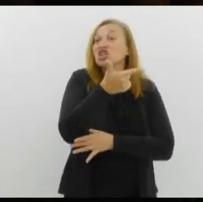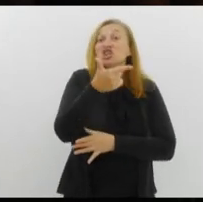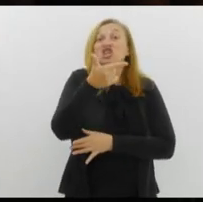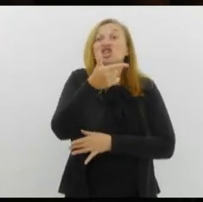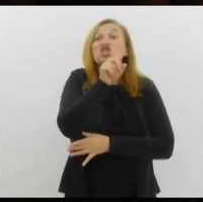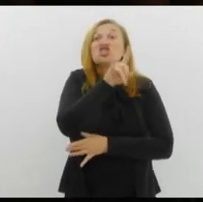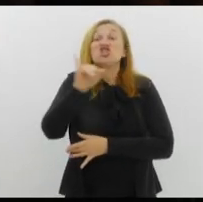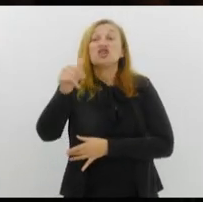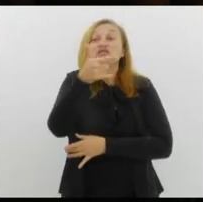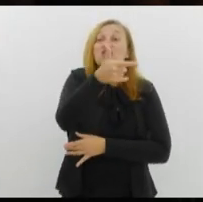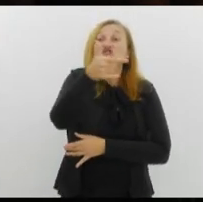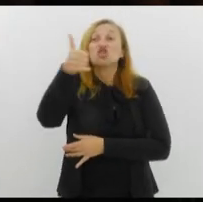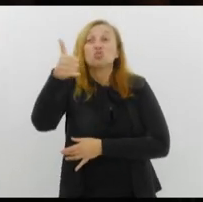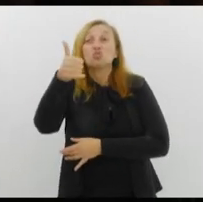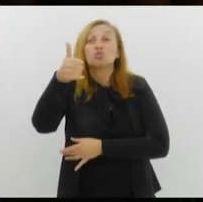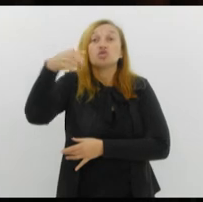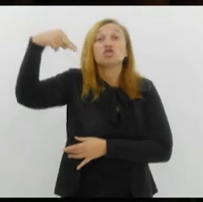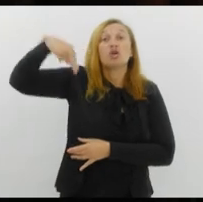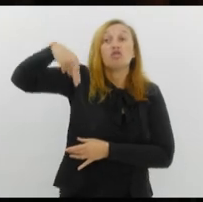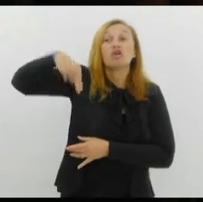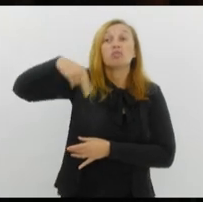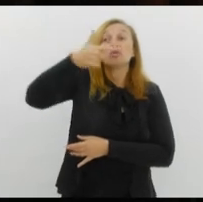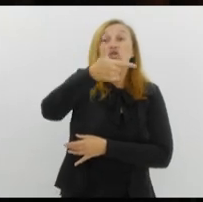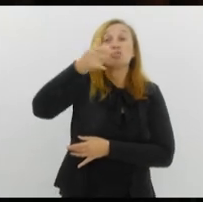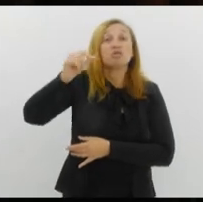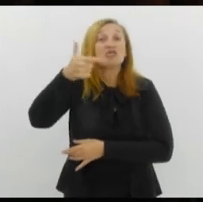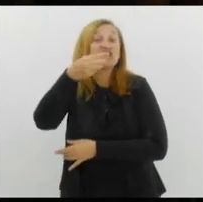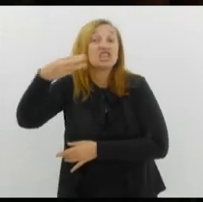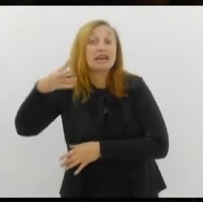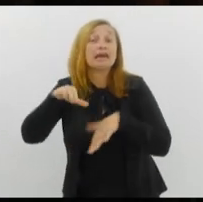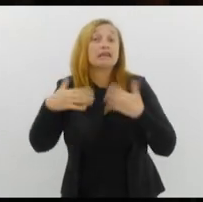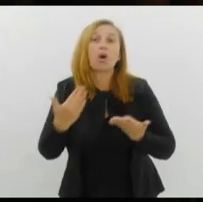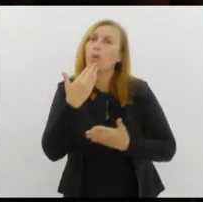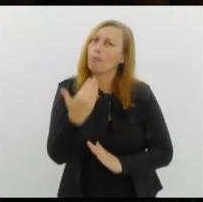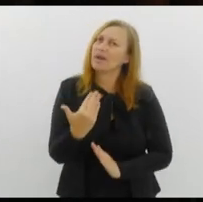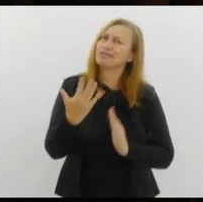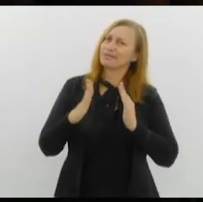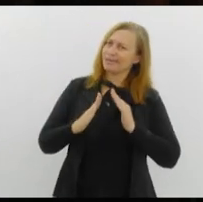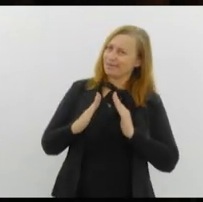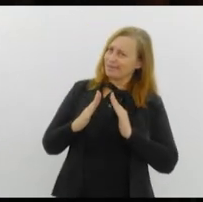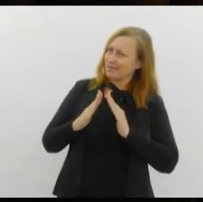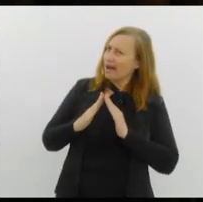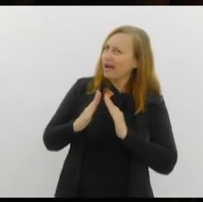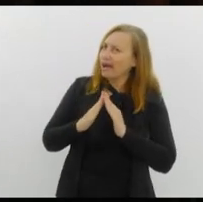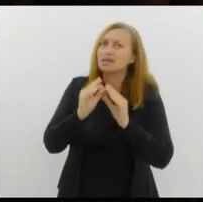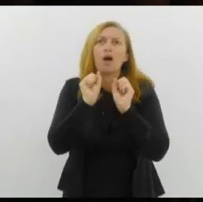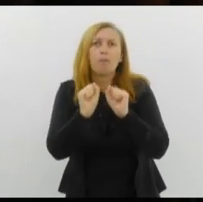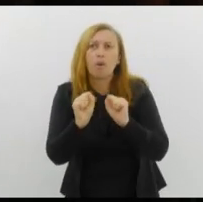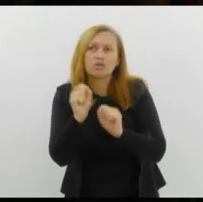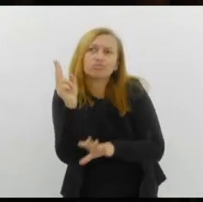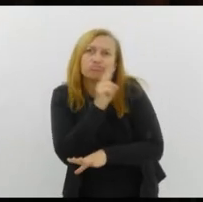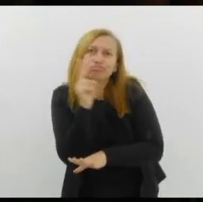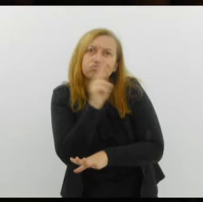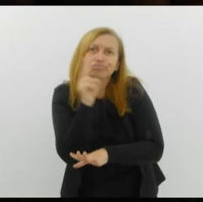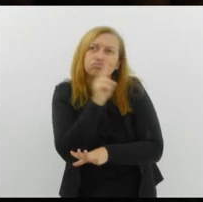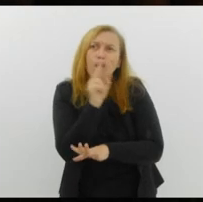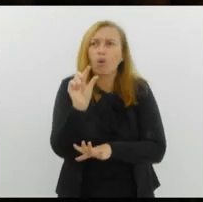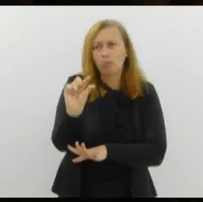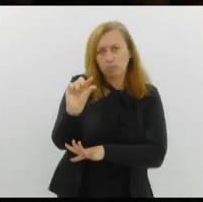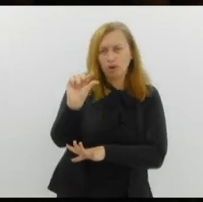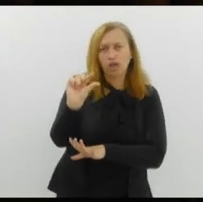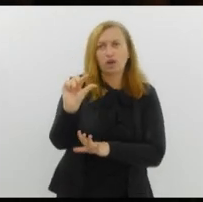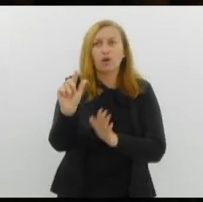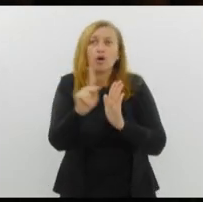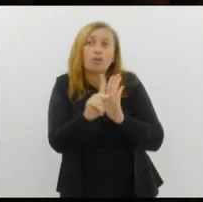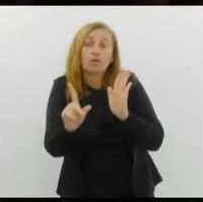de novembro de 2023. Então, peço para que a casa possa acelerar um pouco esse